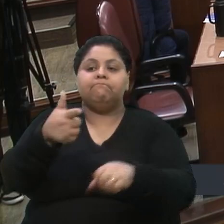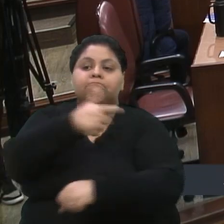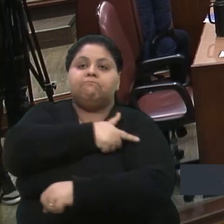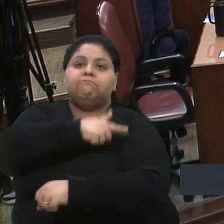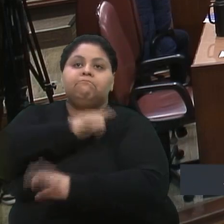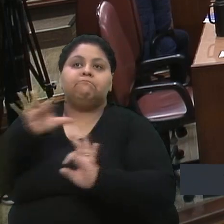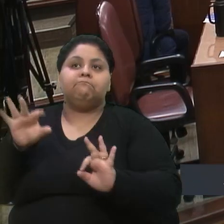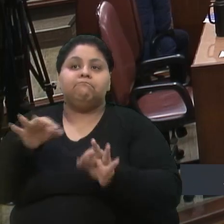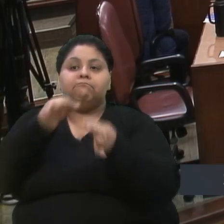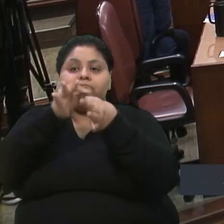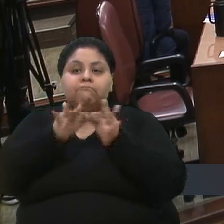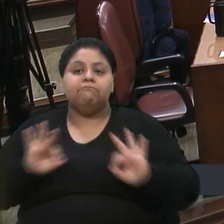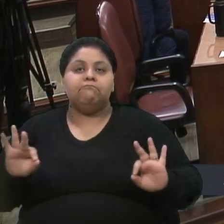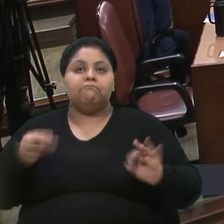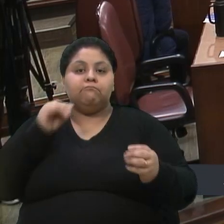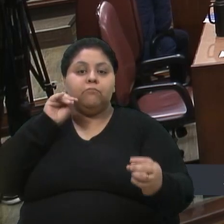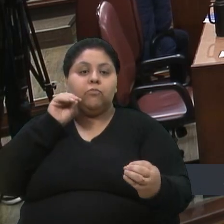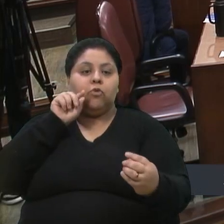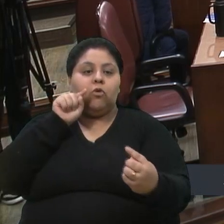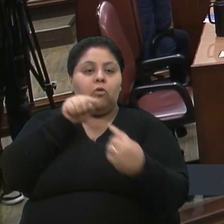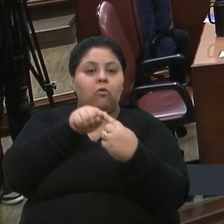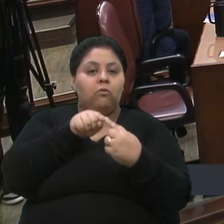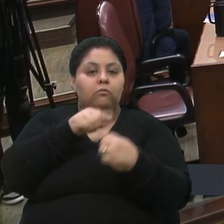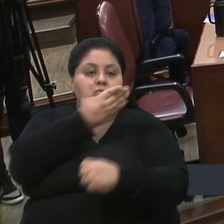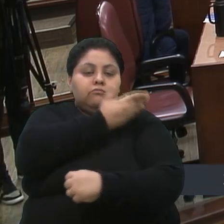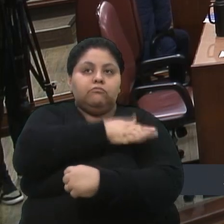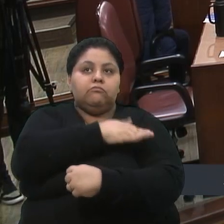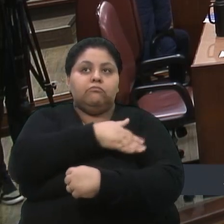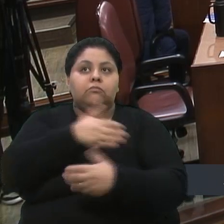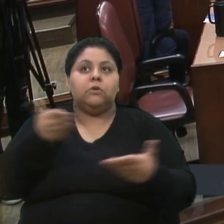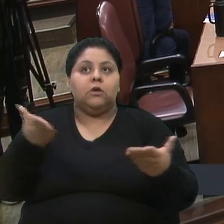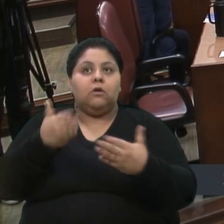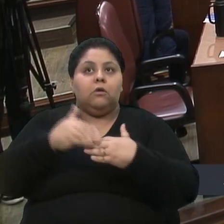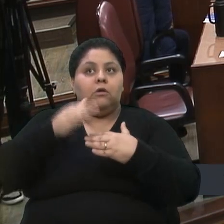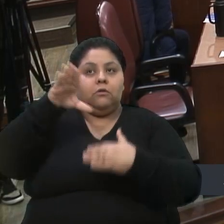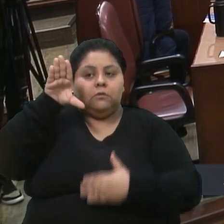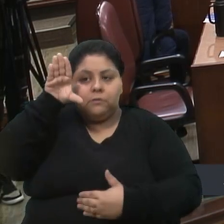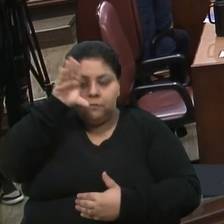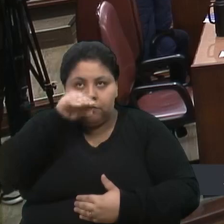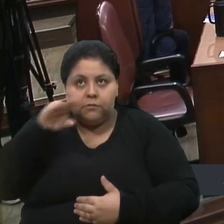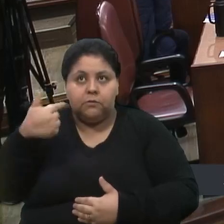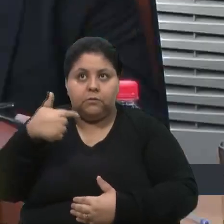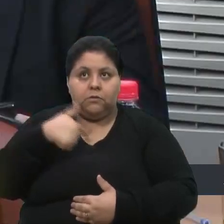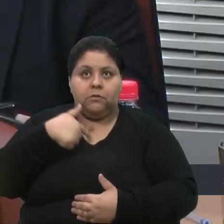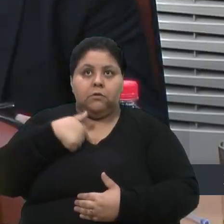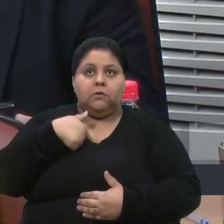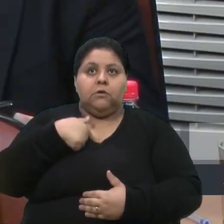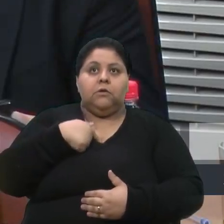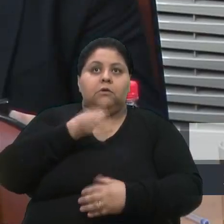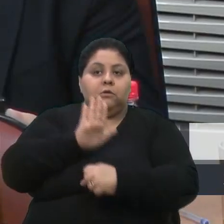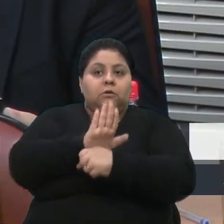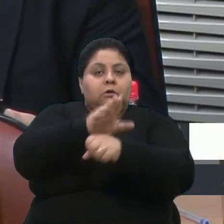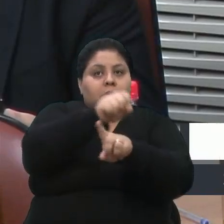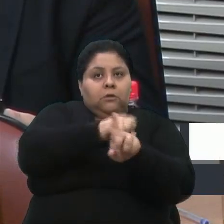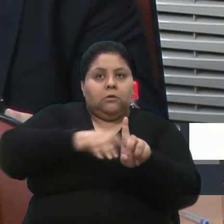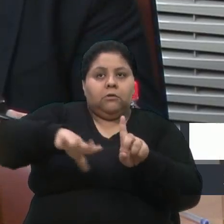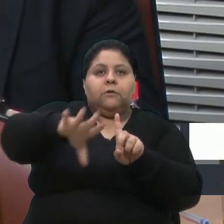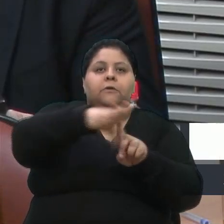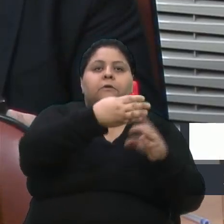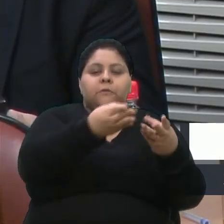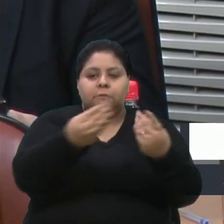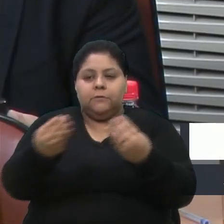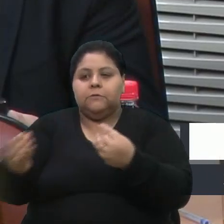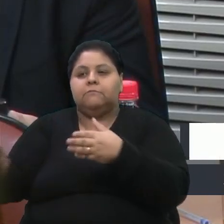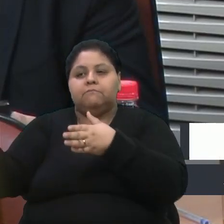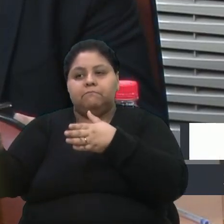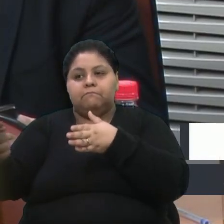prático. Inclusive, deixo mais uma observação. Eu, na condição de assistente social, e muitas vezes as pessoas me procuram